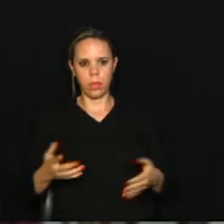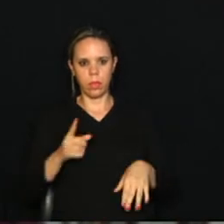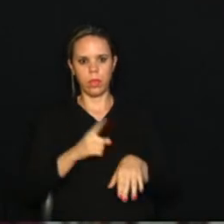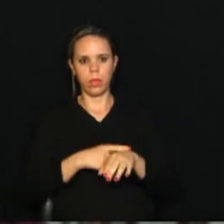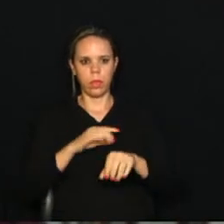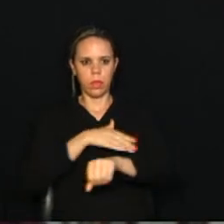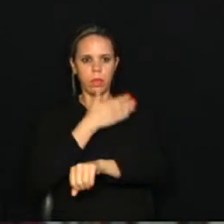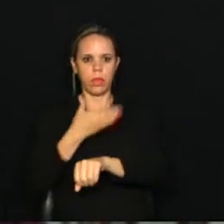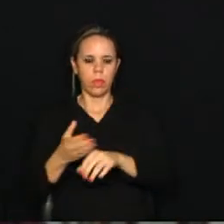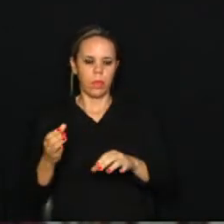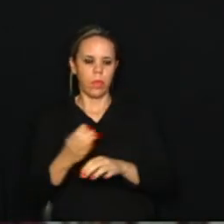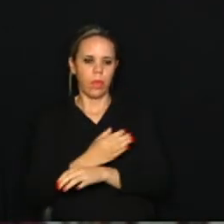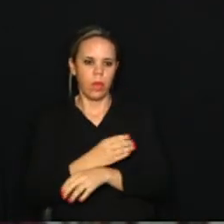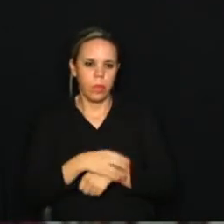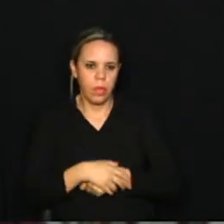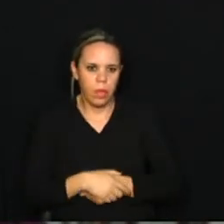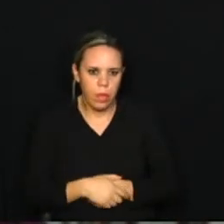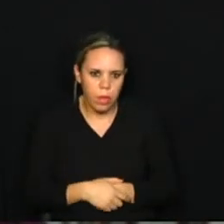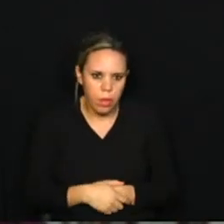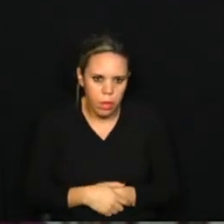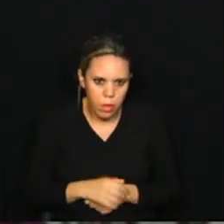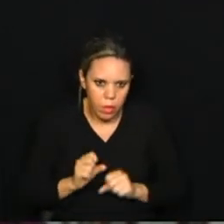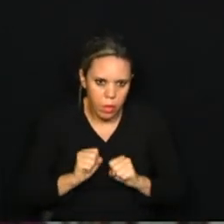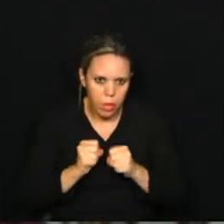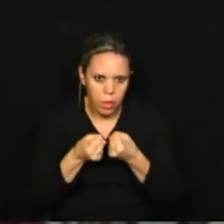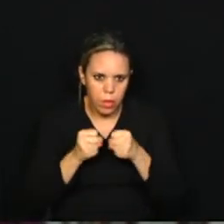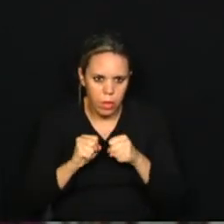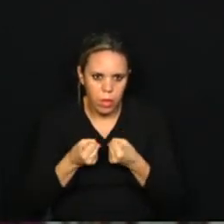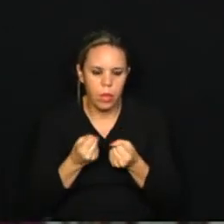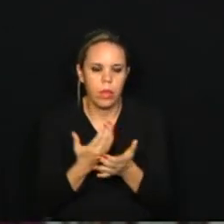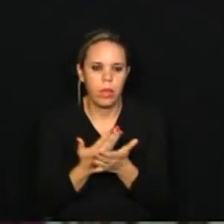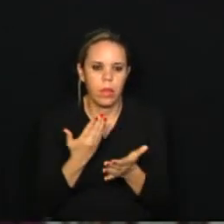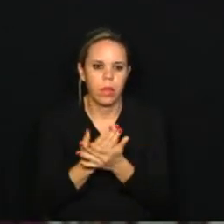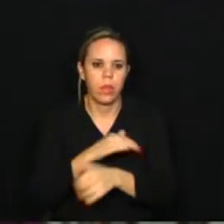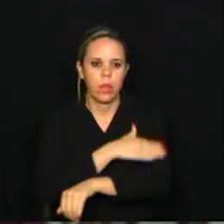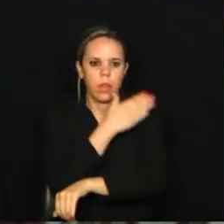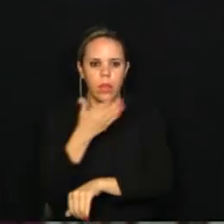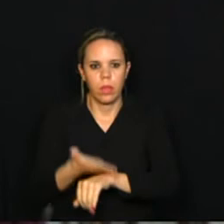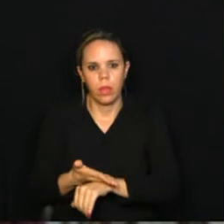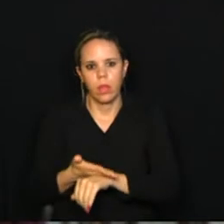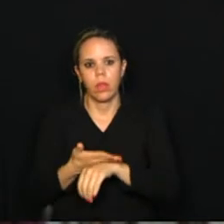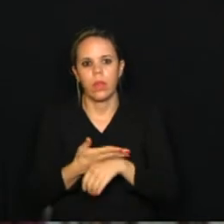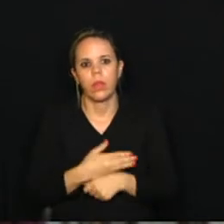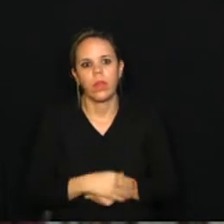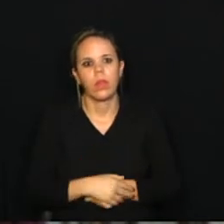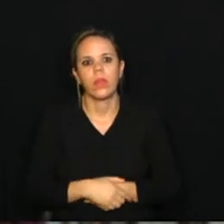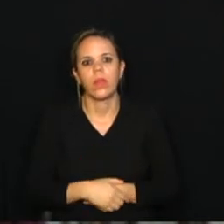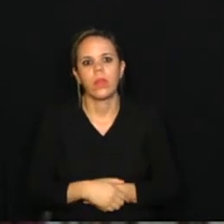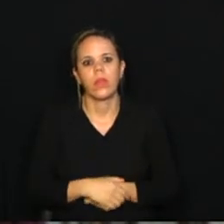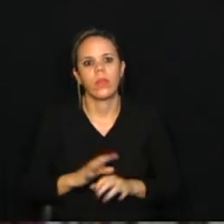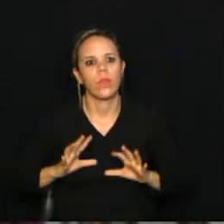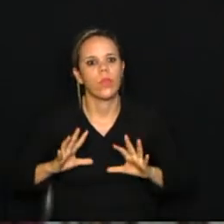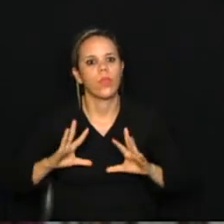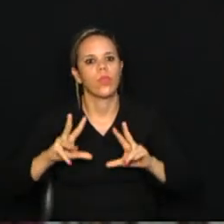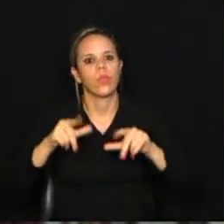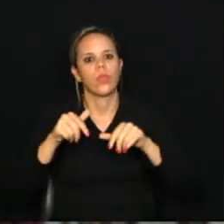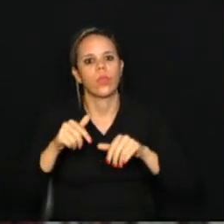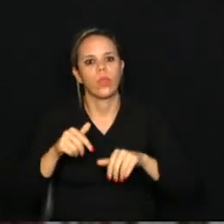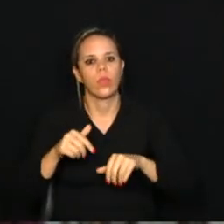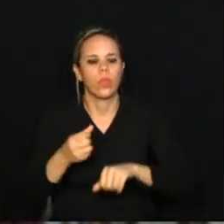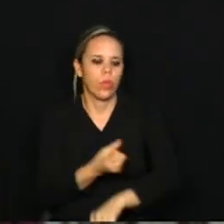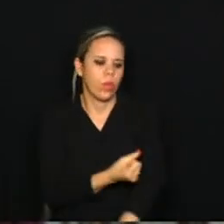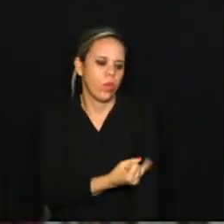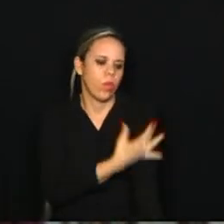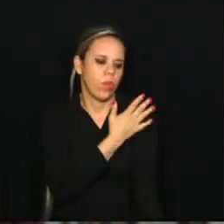integral. Eu defendo o tempo integral em todos os níveis da